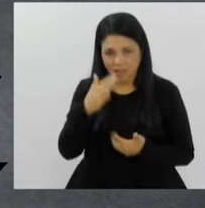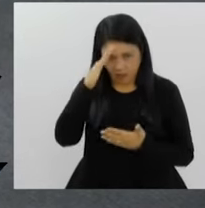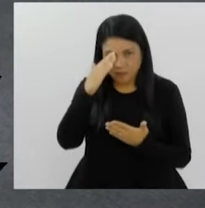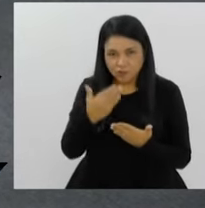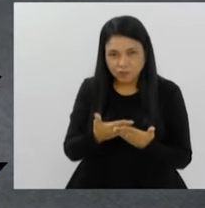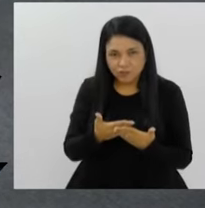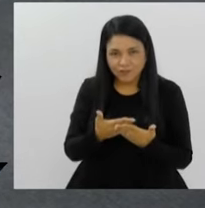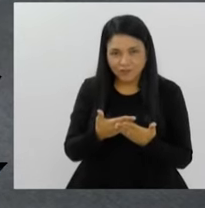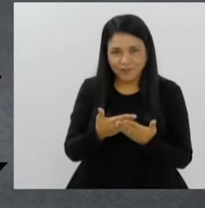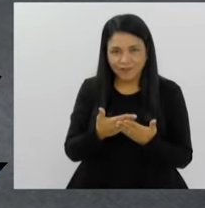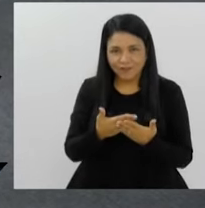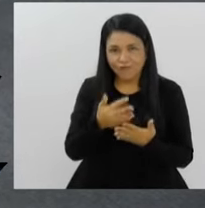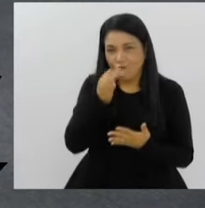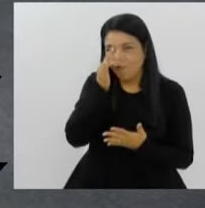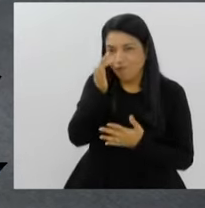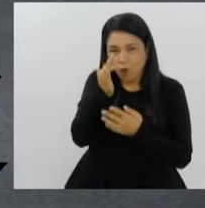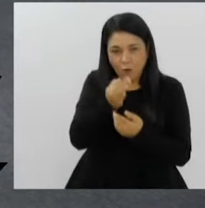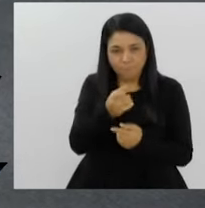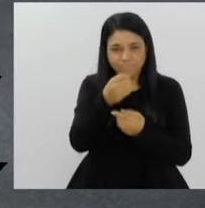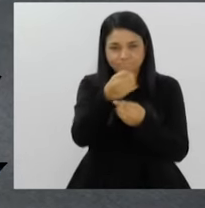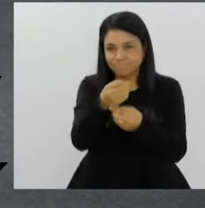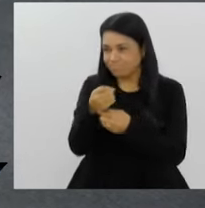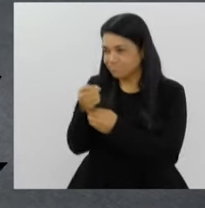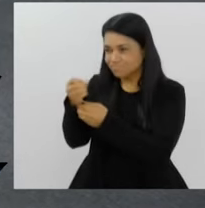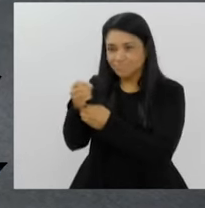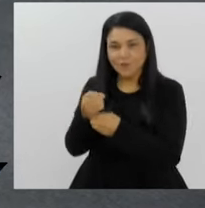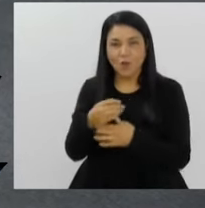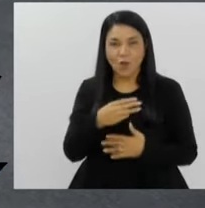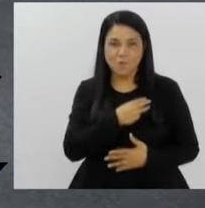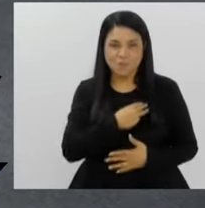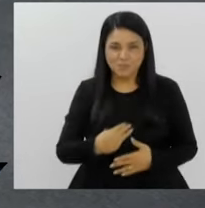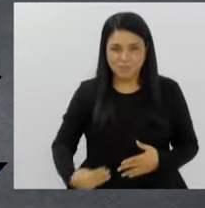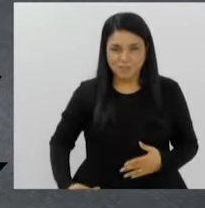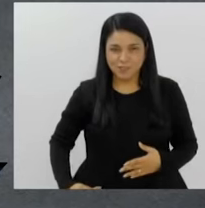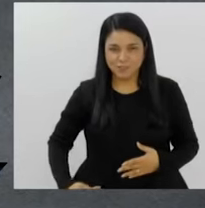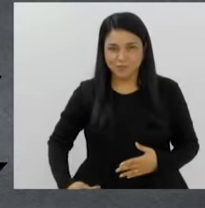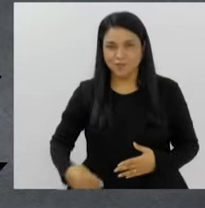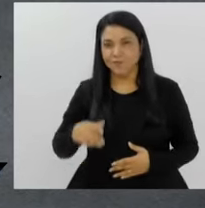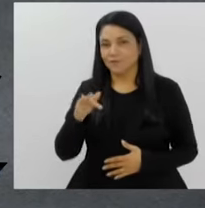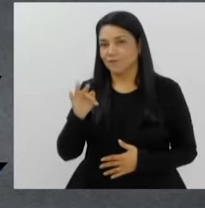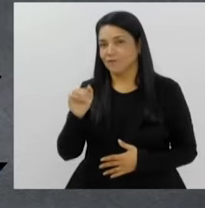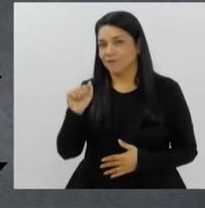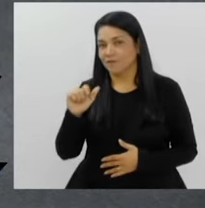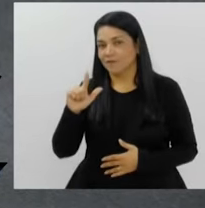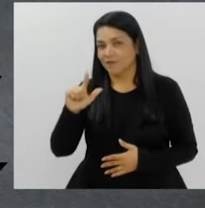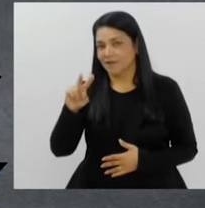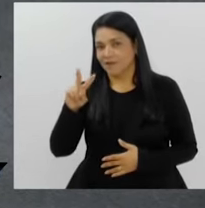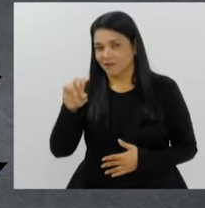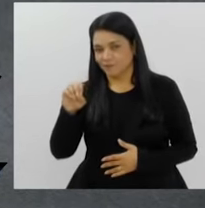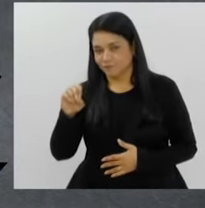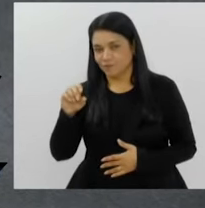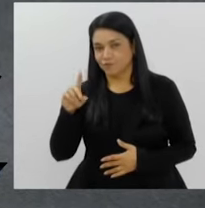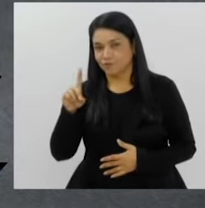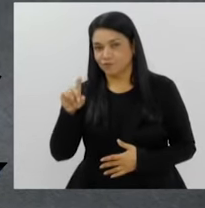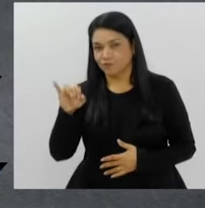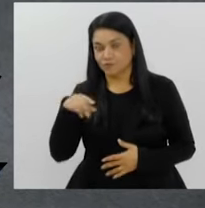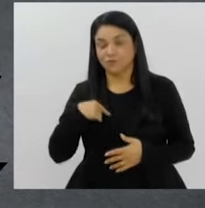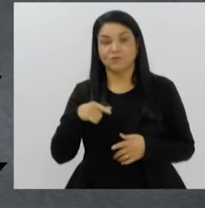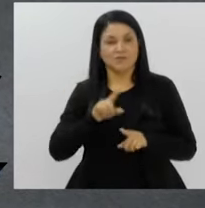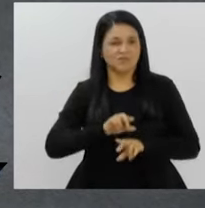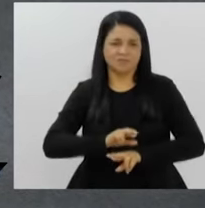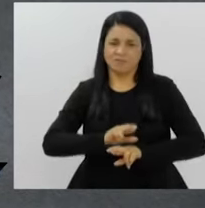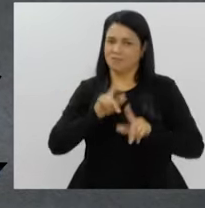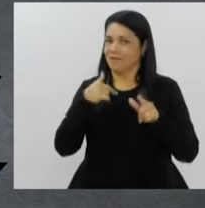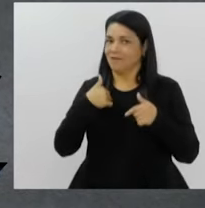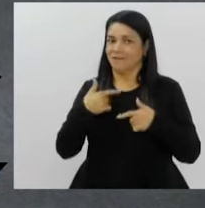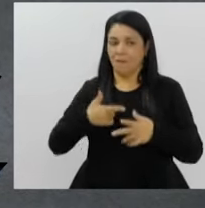flores, igual o ministro Flávio Dino? Não, presidente, eles foram aqui, ó, barricadas e valas em comunidades para impedir a